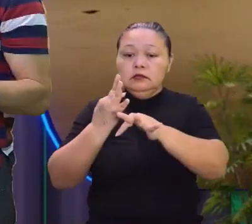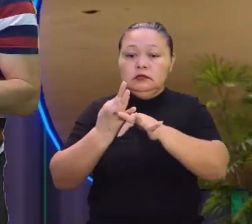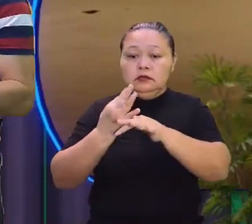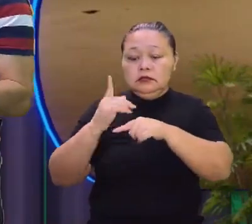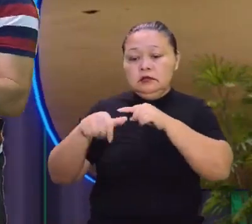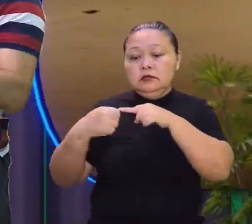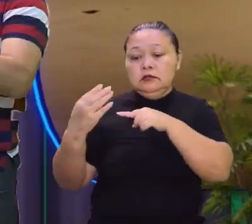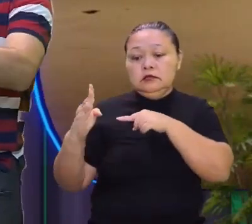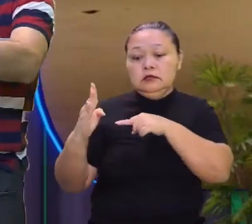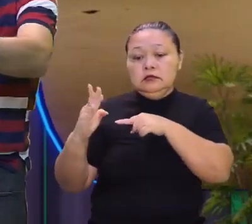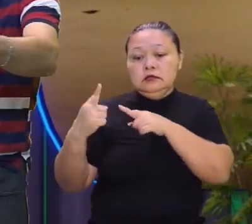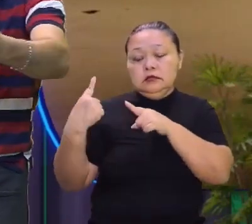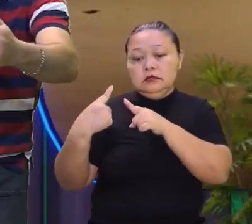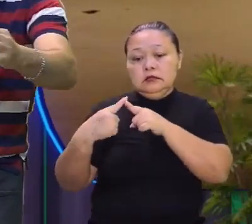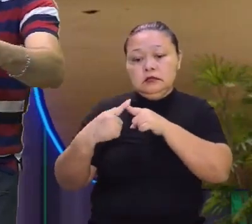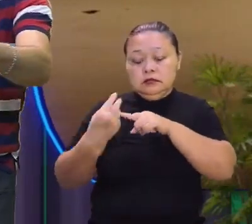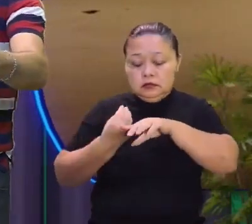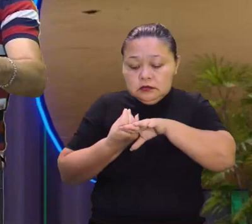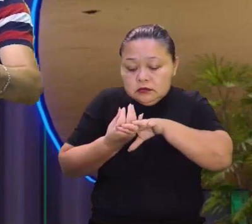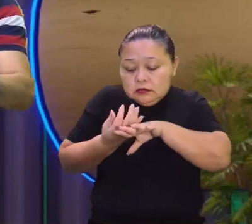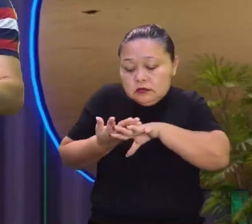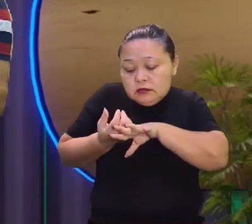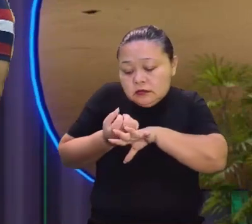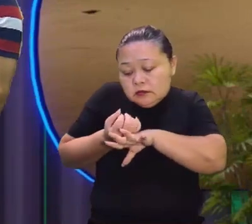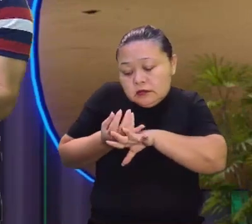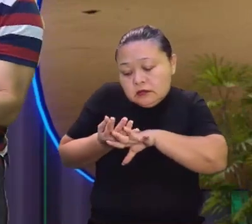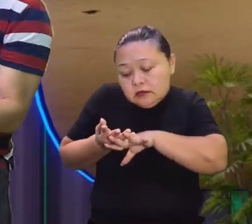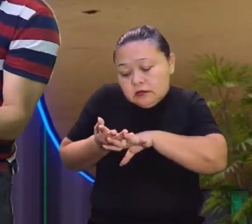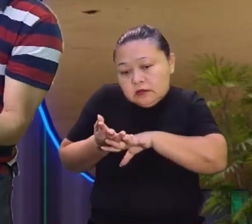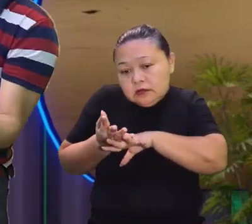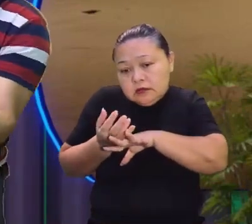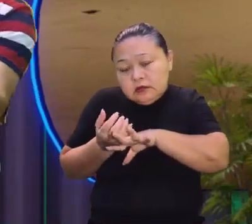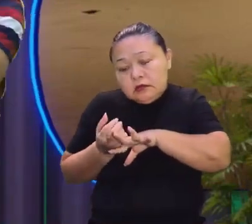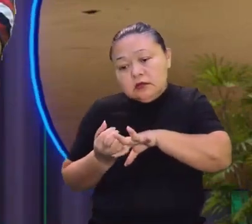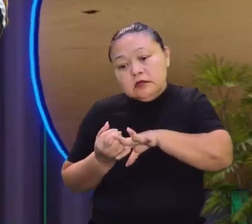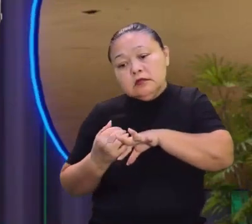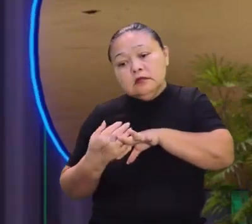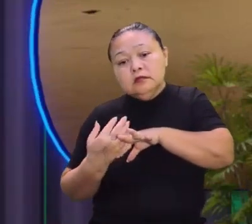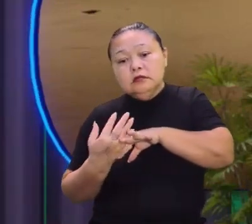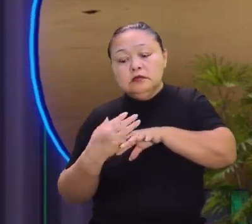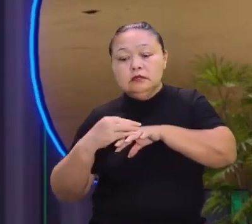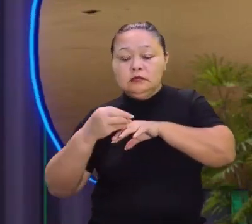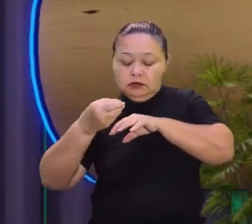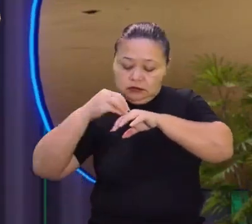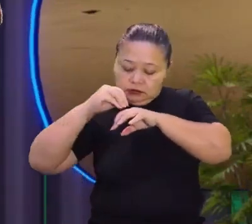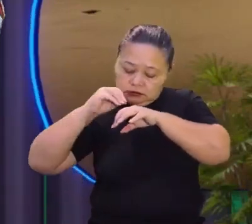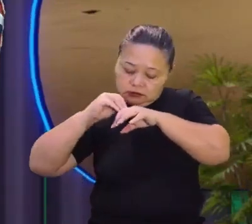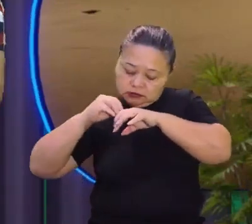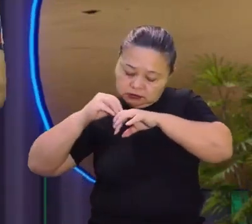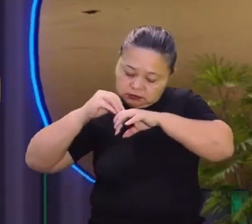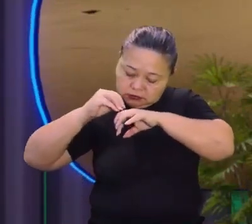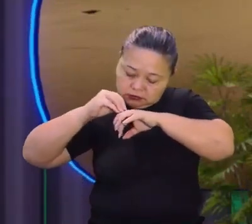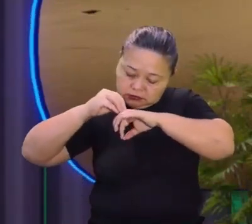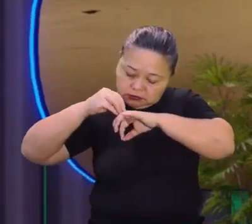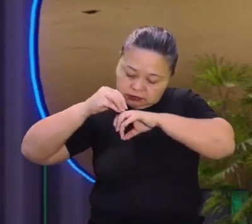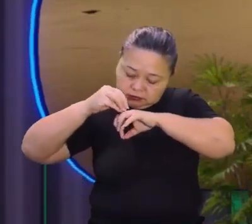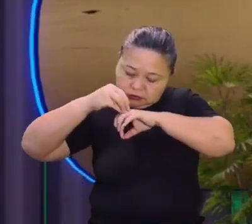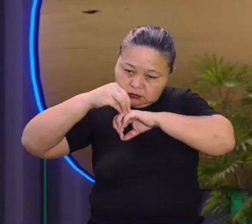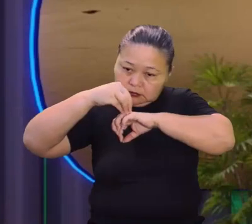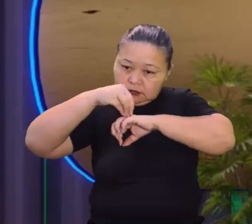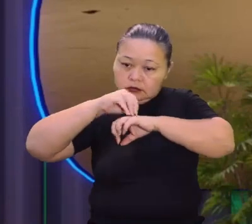vem depois vem biológico. Exatamente. Porque os restos, esses sedimentos, aí vai haver outros micro-organismos que vão